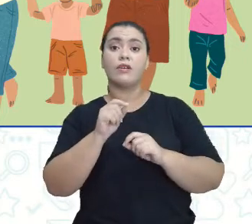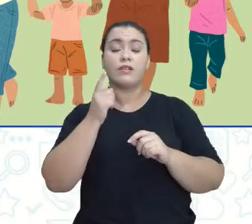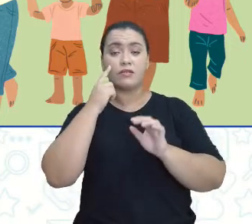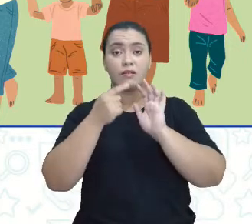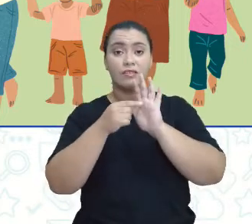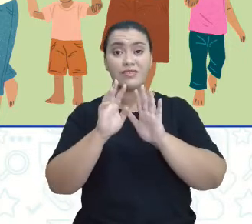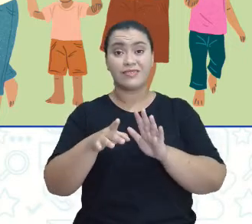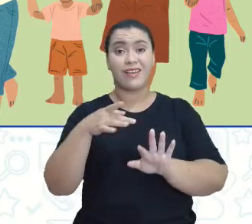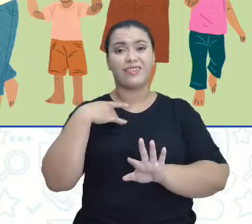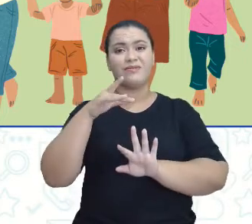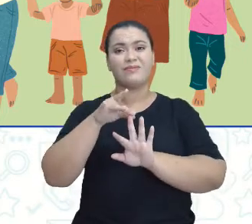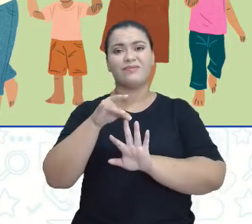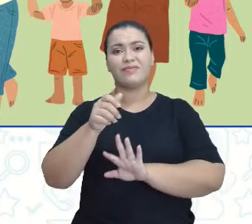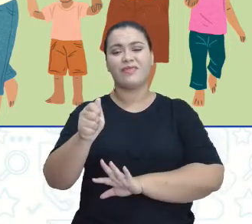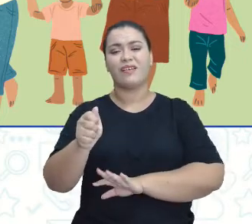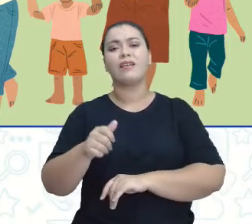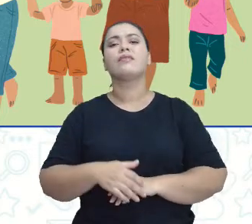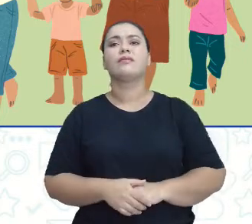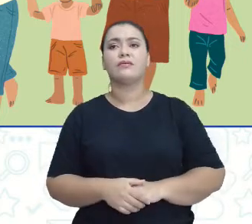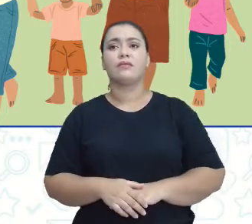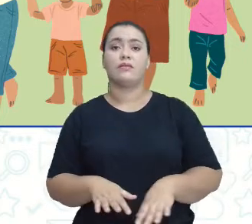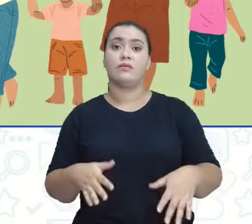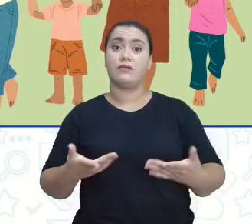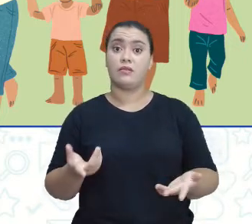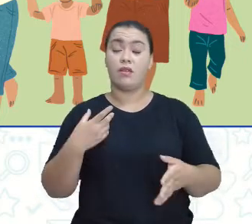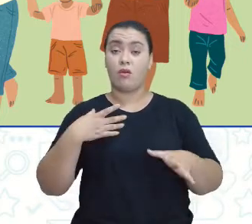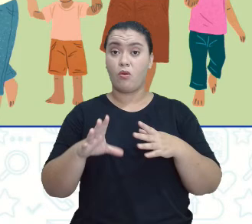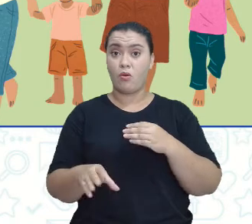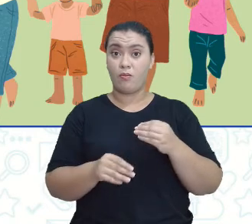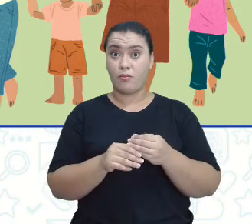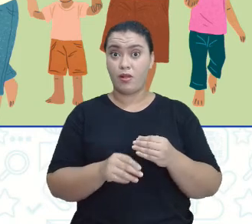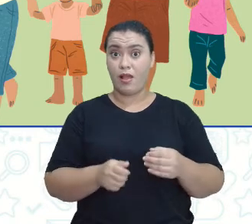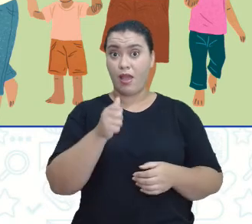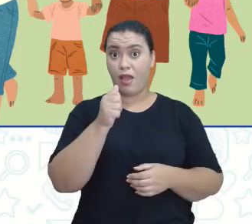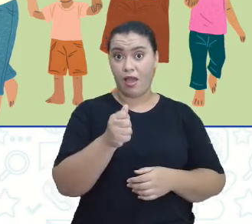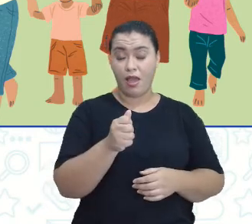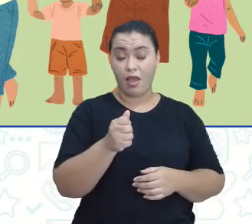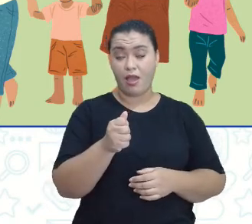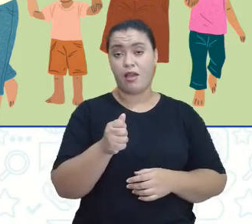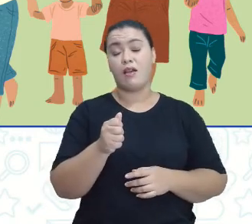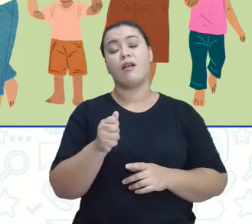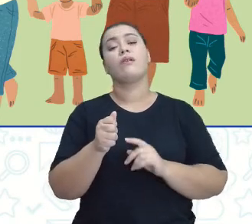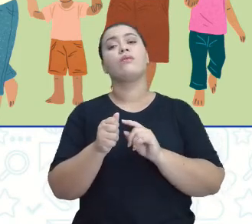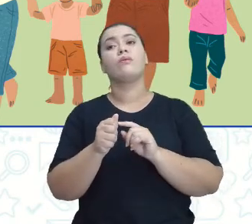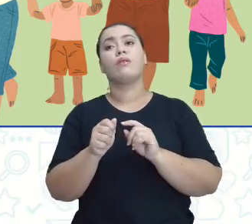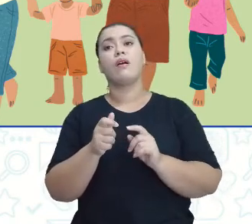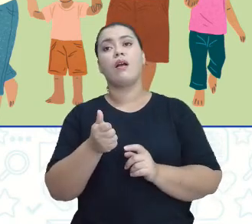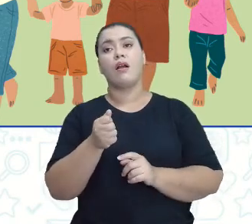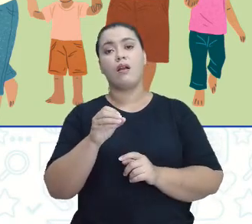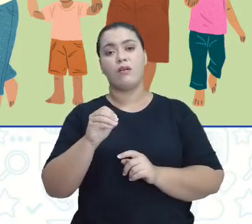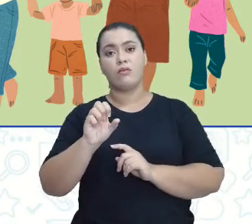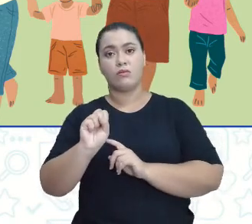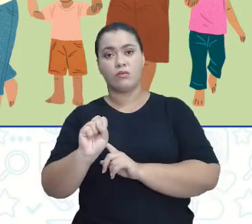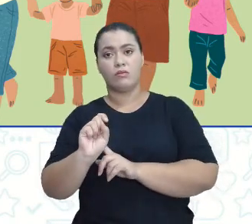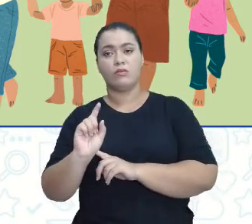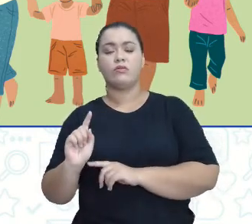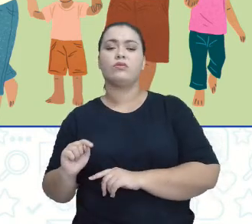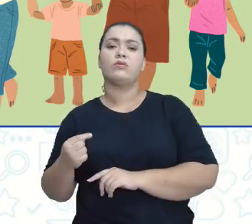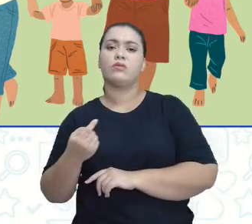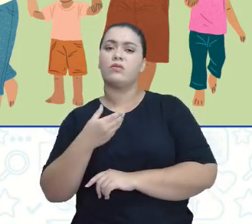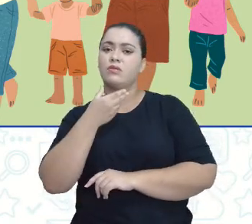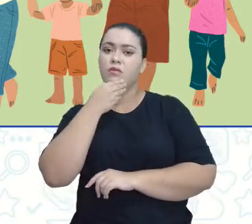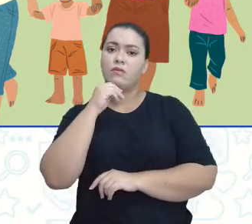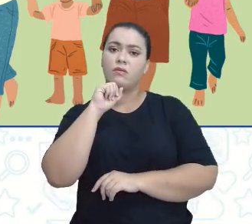Da preposição a. Então, o complemento é aos nossos pais. E aí percebam que o a é